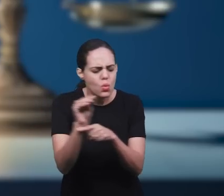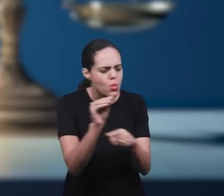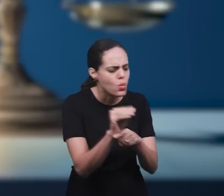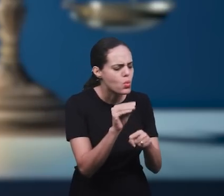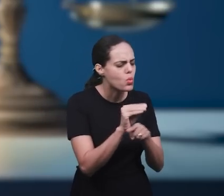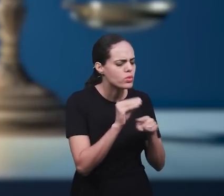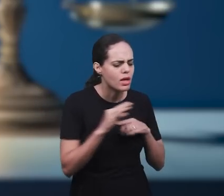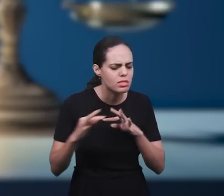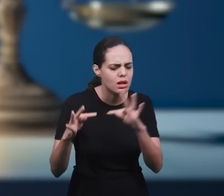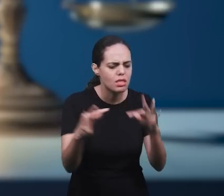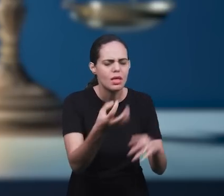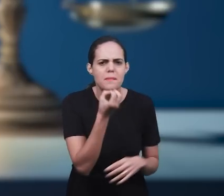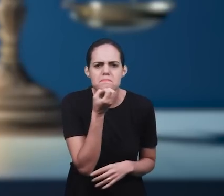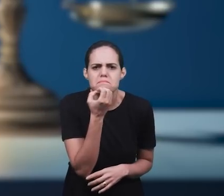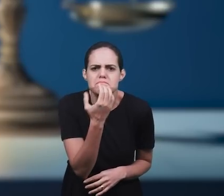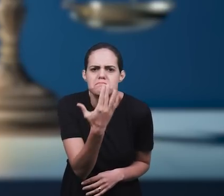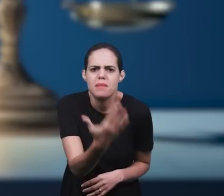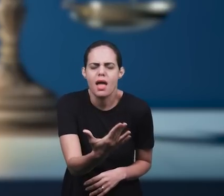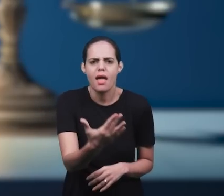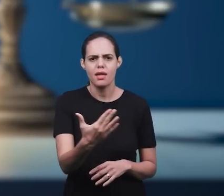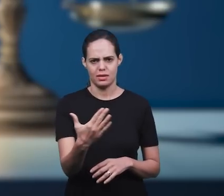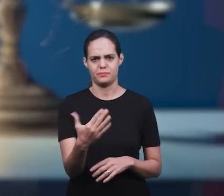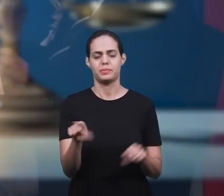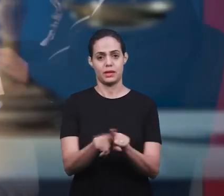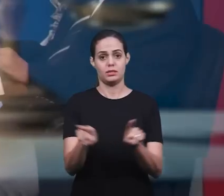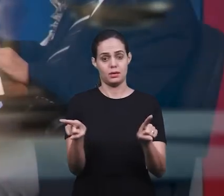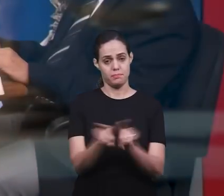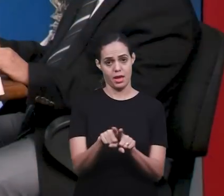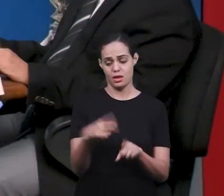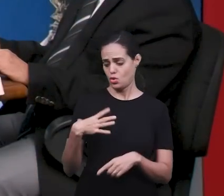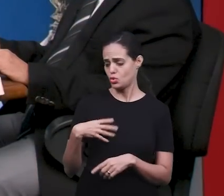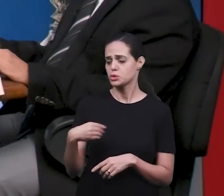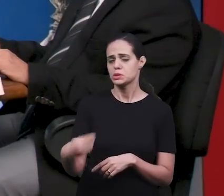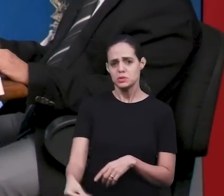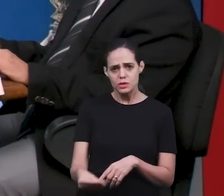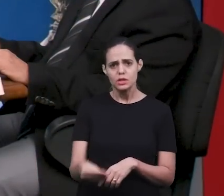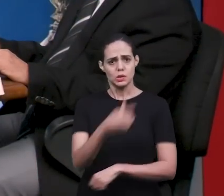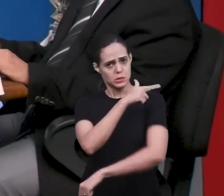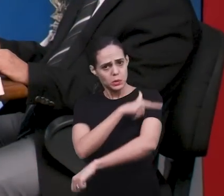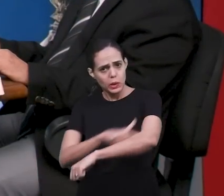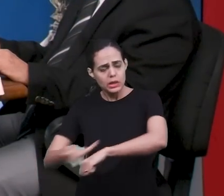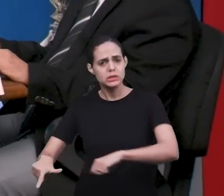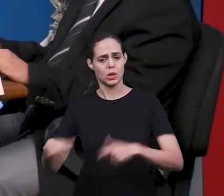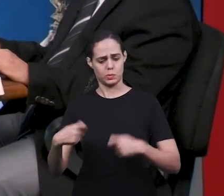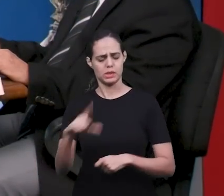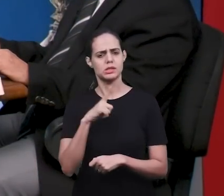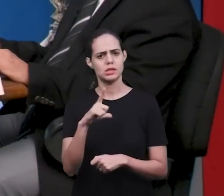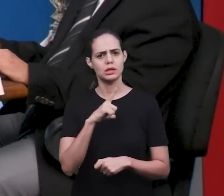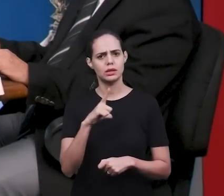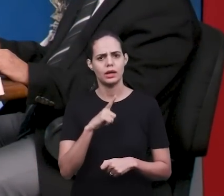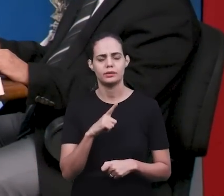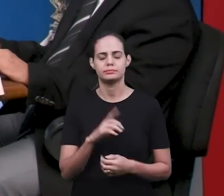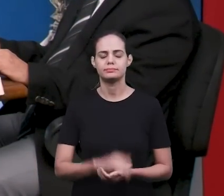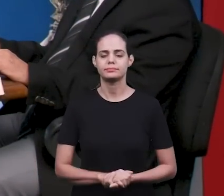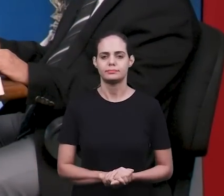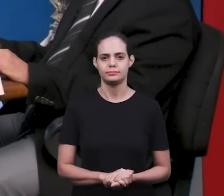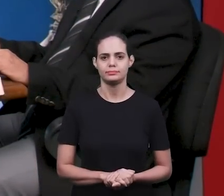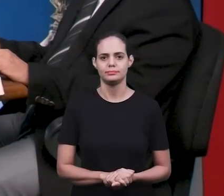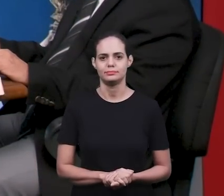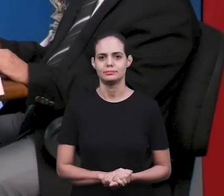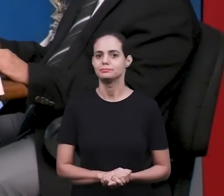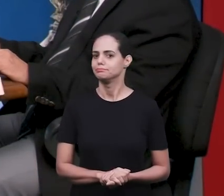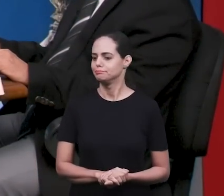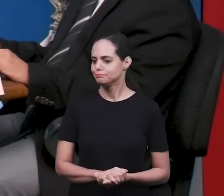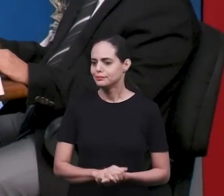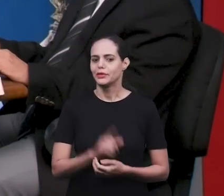em sujeição com toda a modéstia. Não é fácil, não. Não, isso aqui só